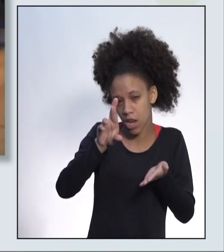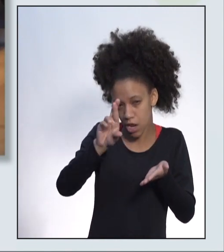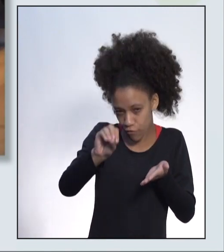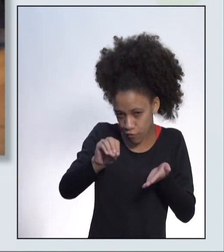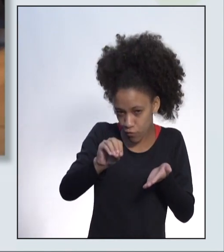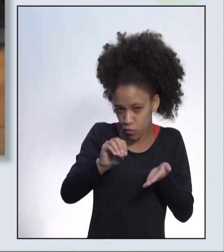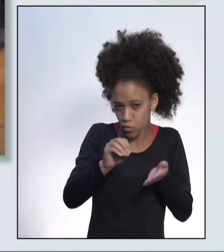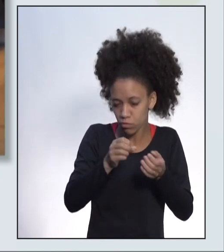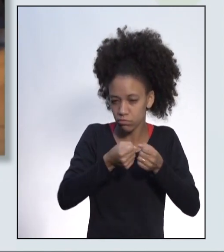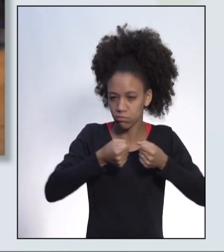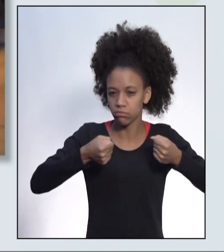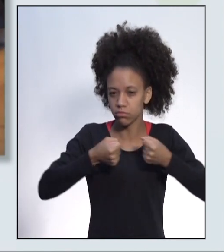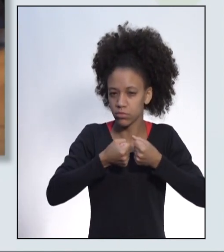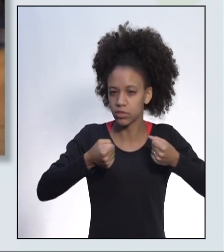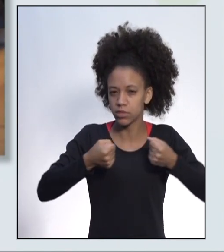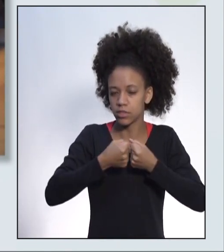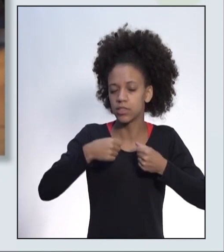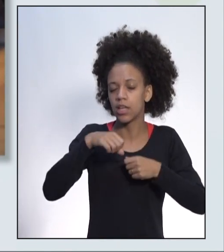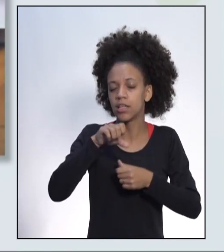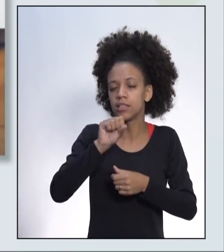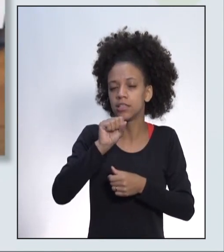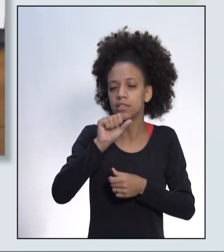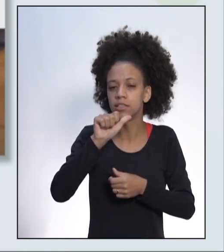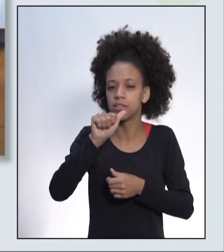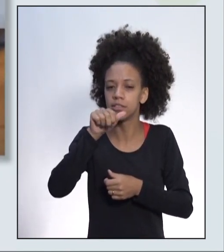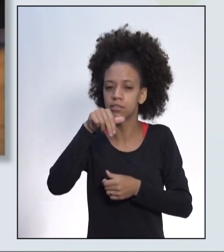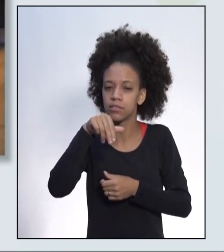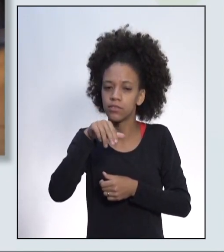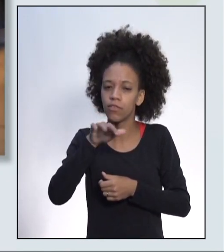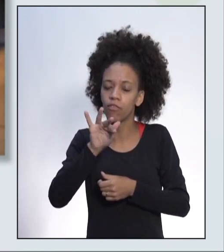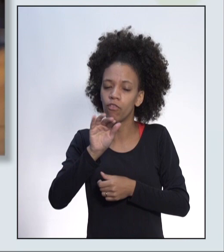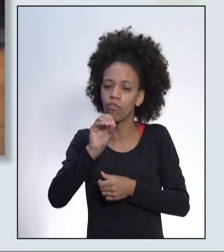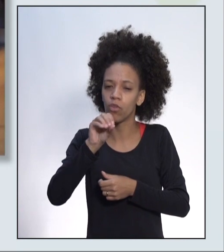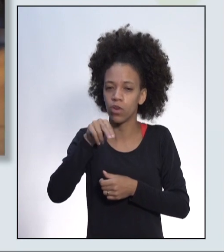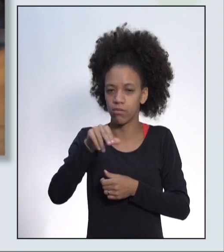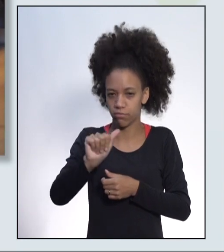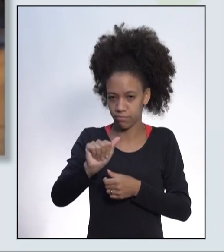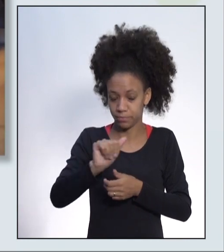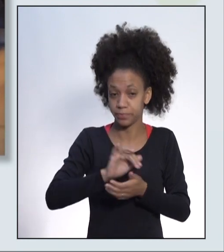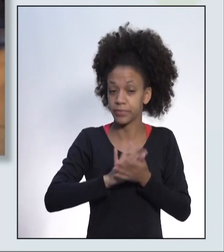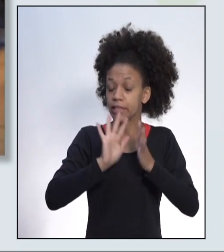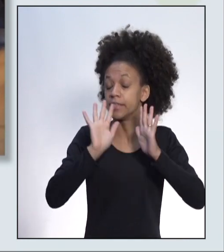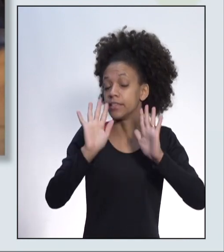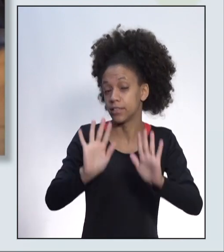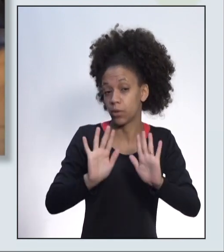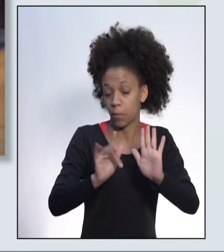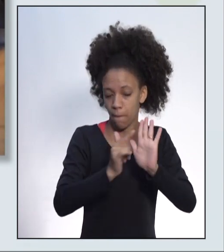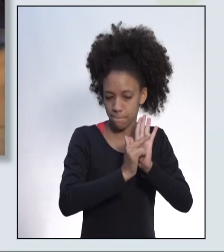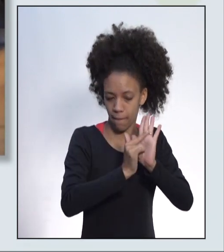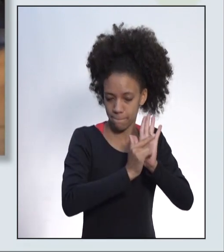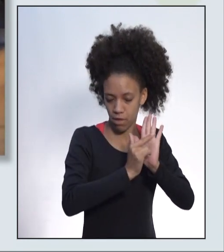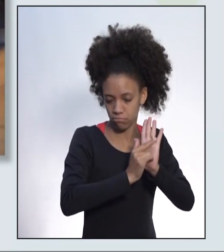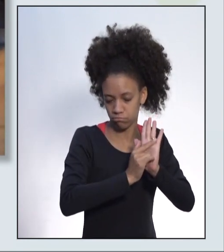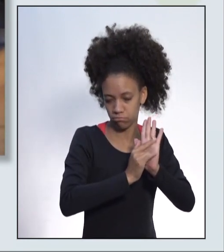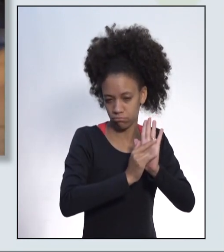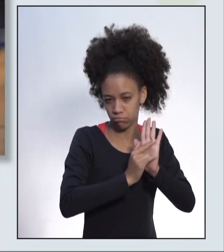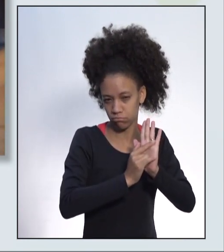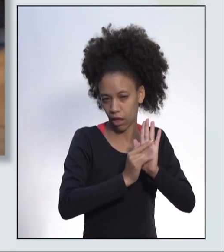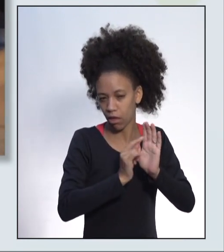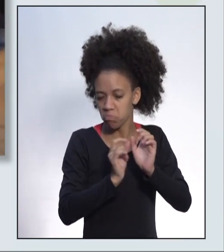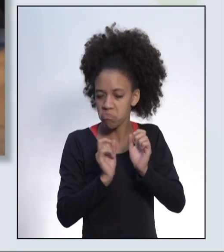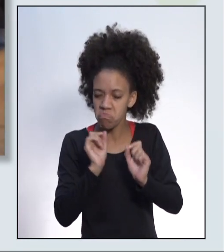folha antes de cortar para fazer o meu zine. Então, eu pego uma folha sulfite e vou fazer algumas dobras